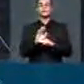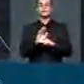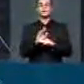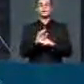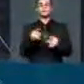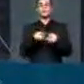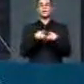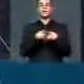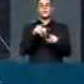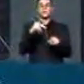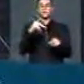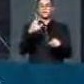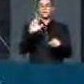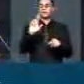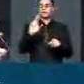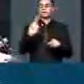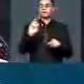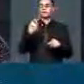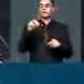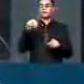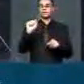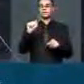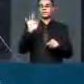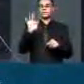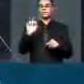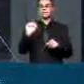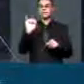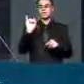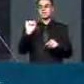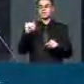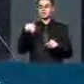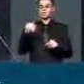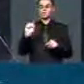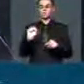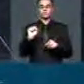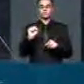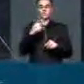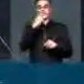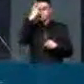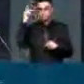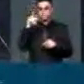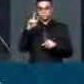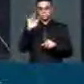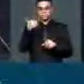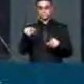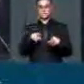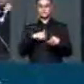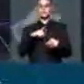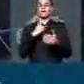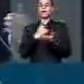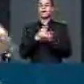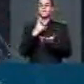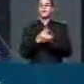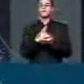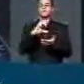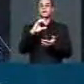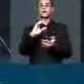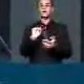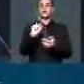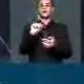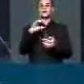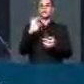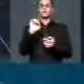A e A e C. Esses pronafianos, que também têm as mesmas características dos assentados,